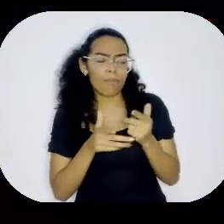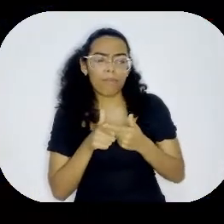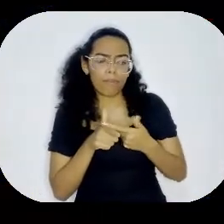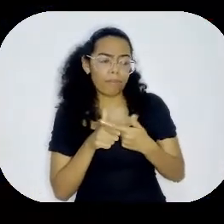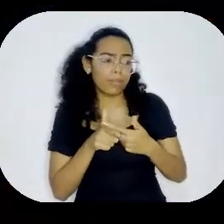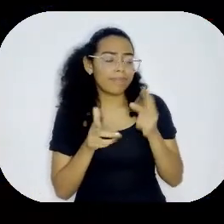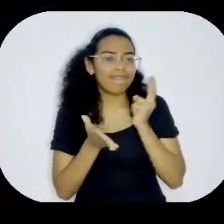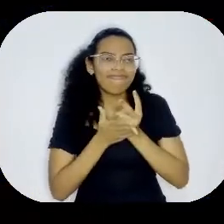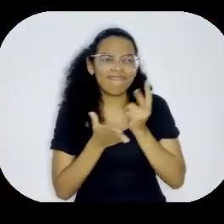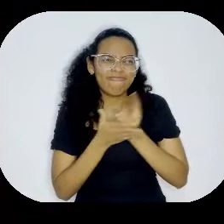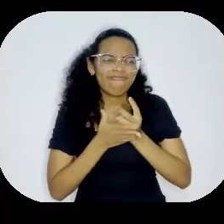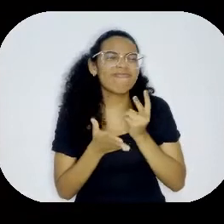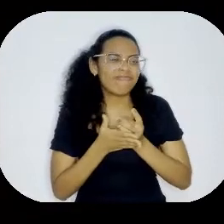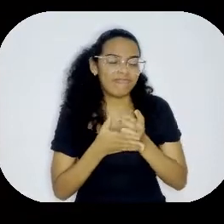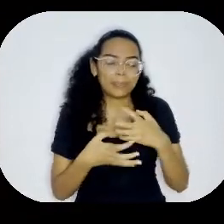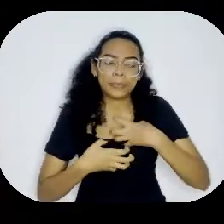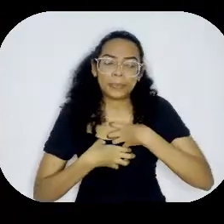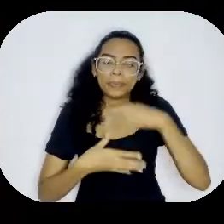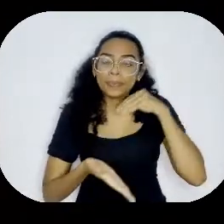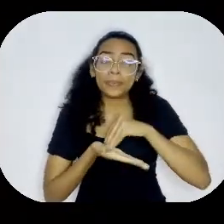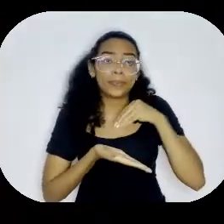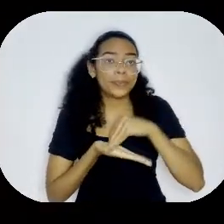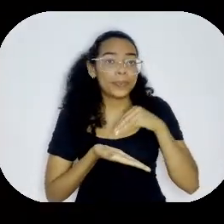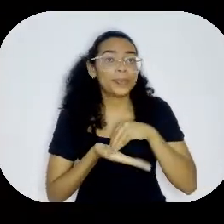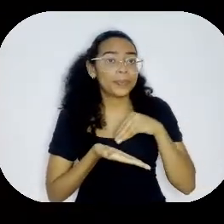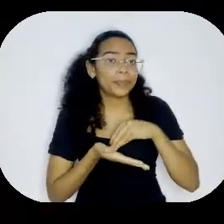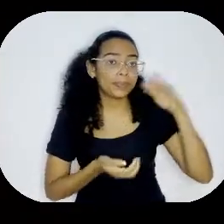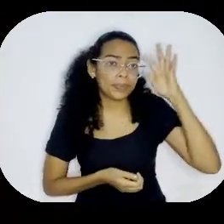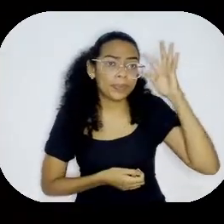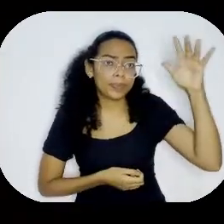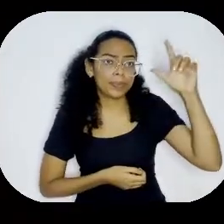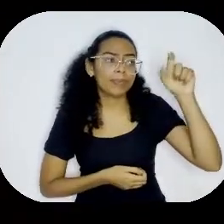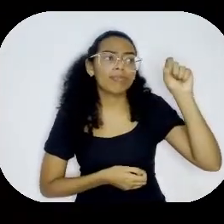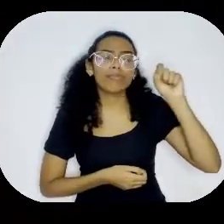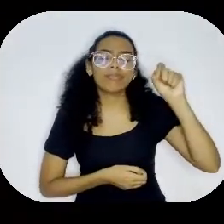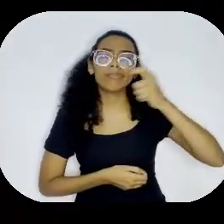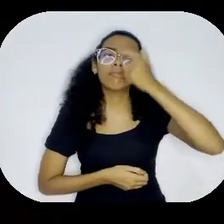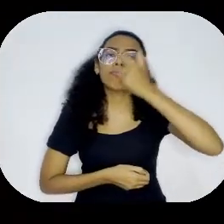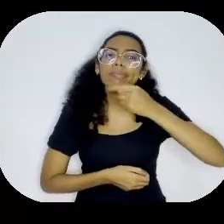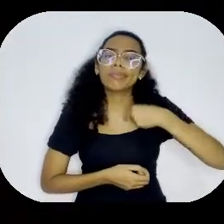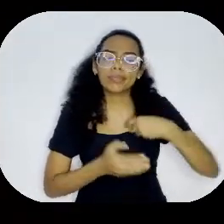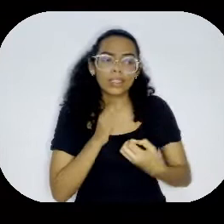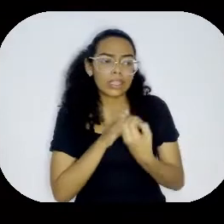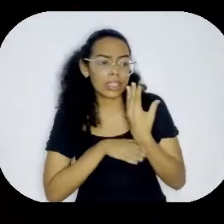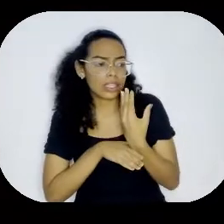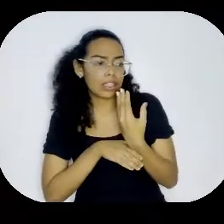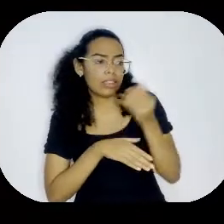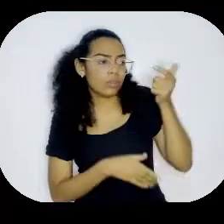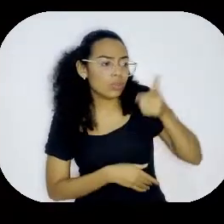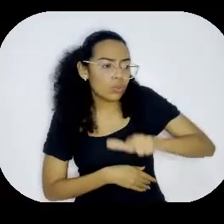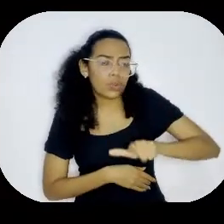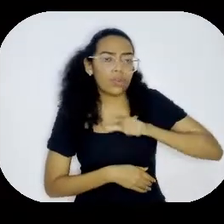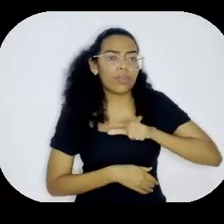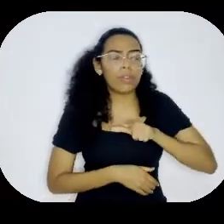qualquer situação, sente-se completo, sente-se completa, sentindo ser o que pensa ser,